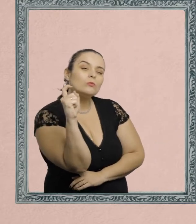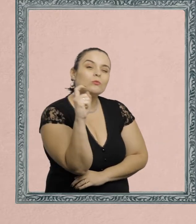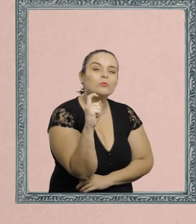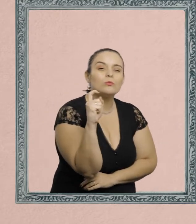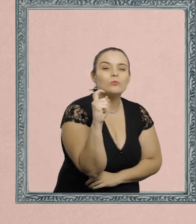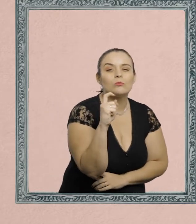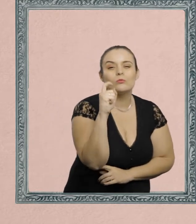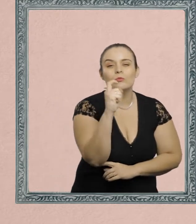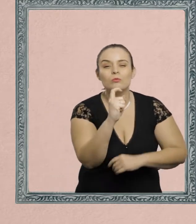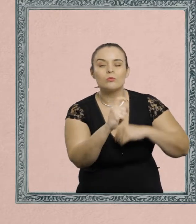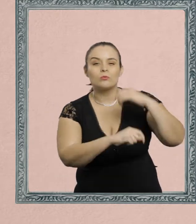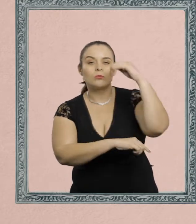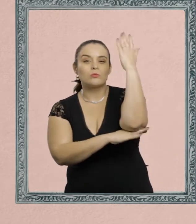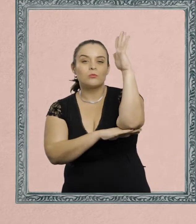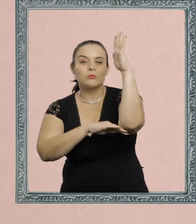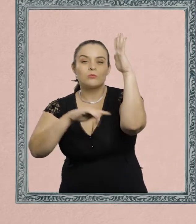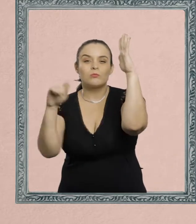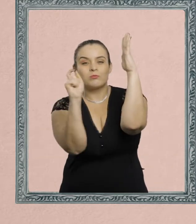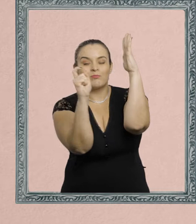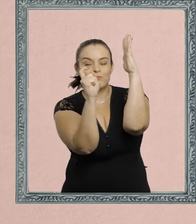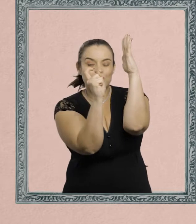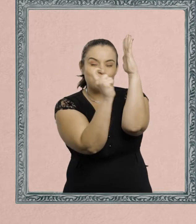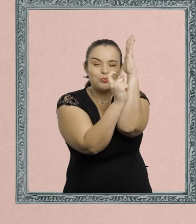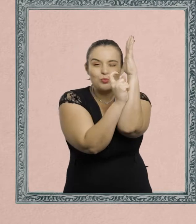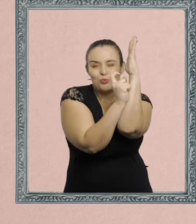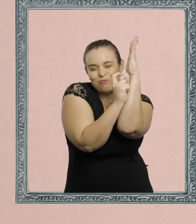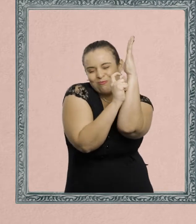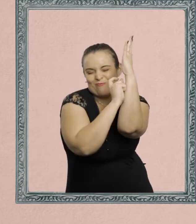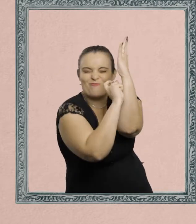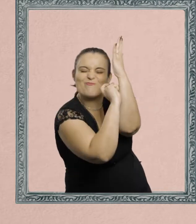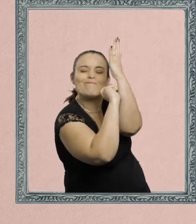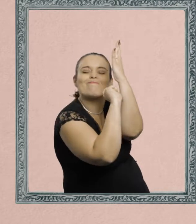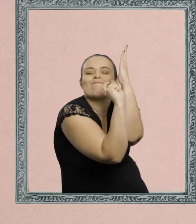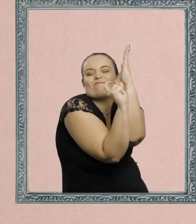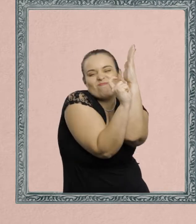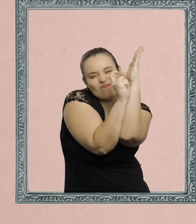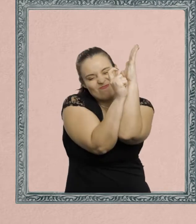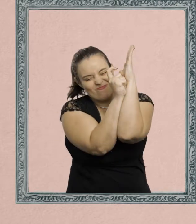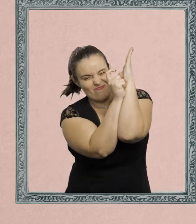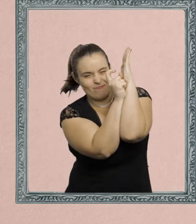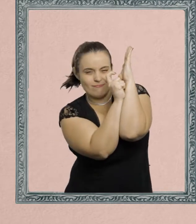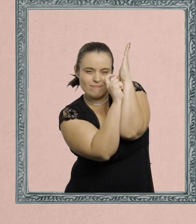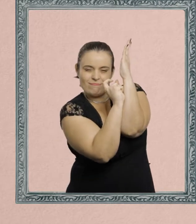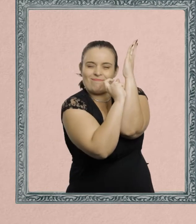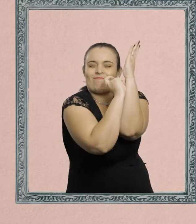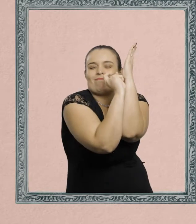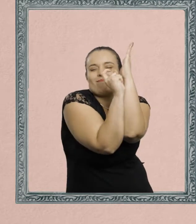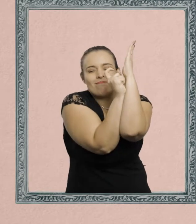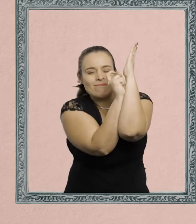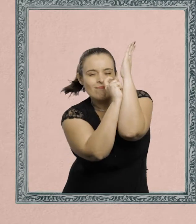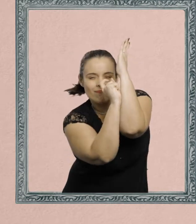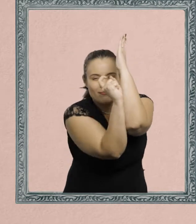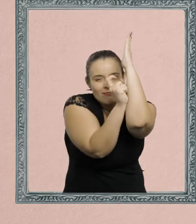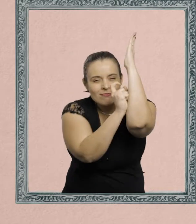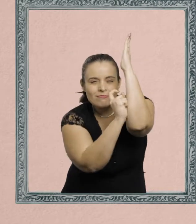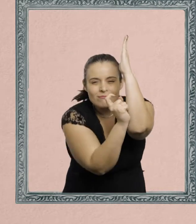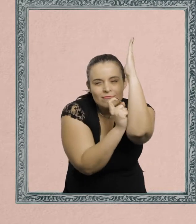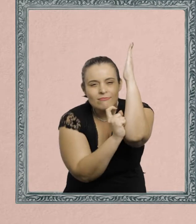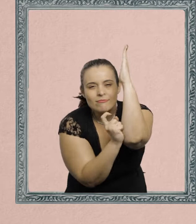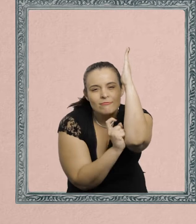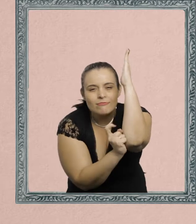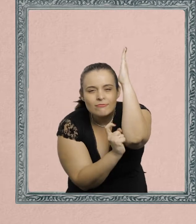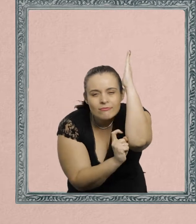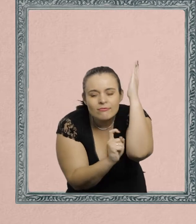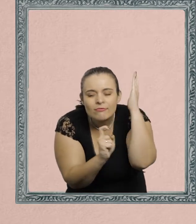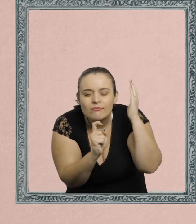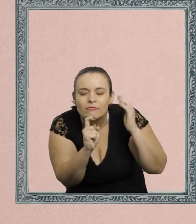árvore de magrelo. Capitão Gancho precisou se encolher para conseguir descer. A luz lá embaixo estava